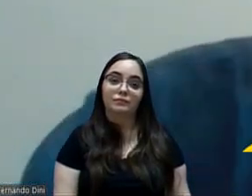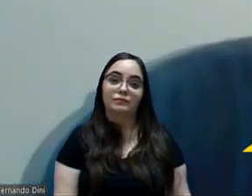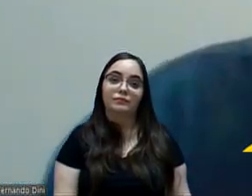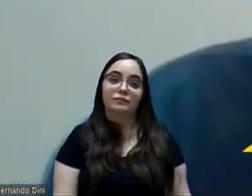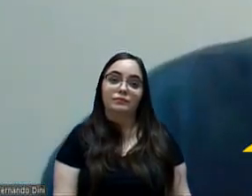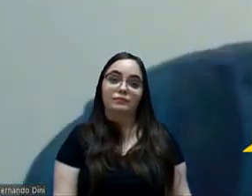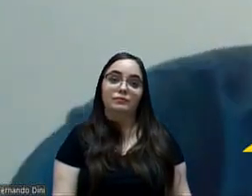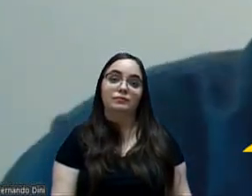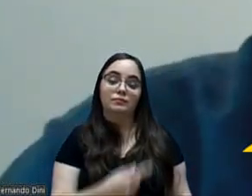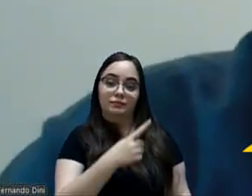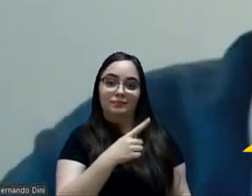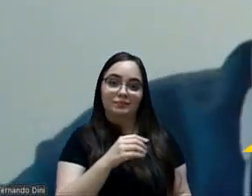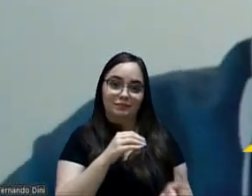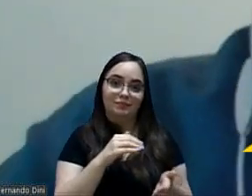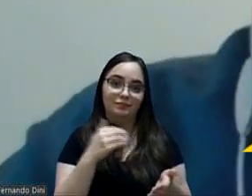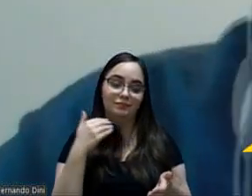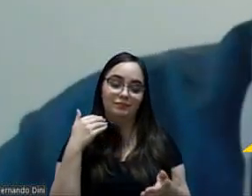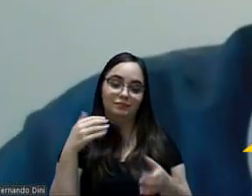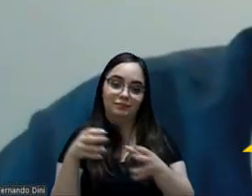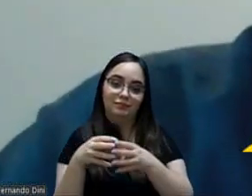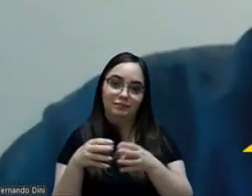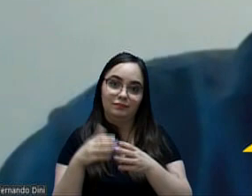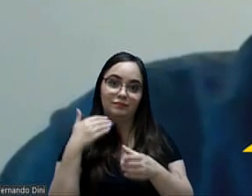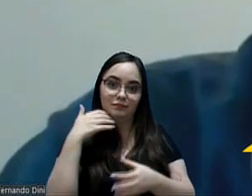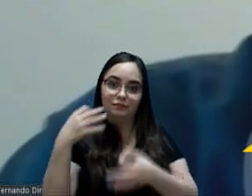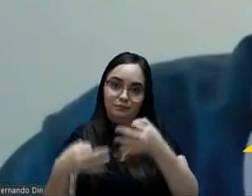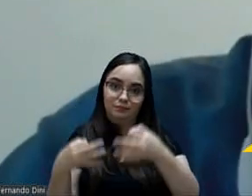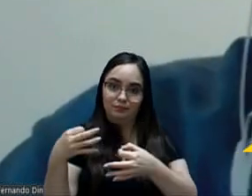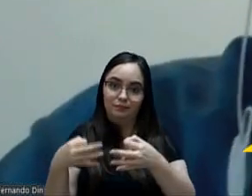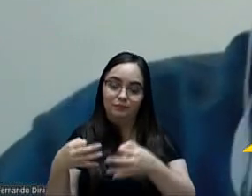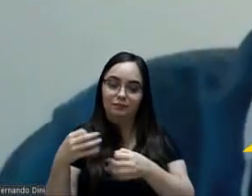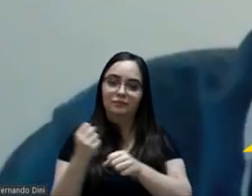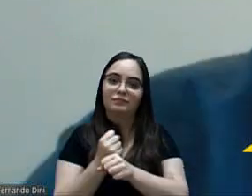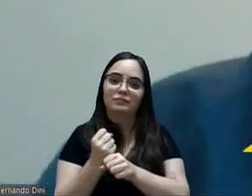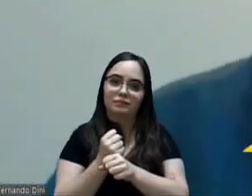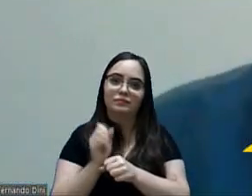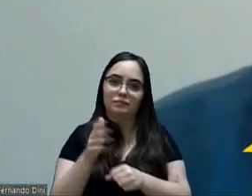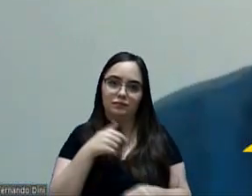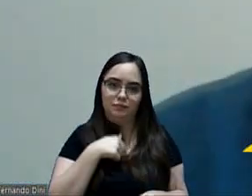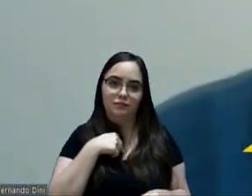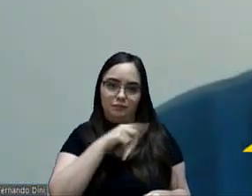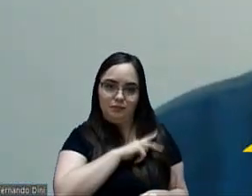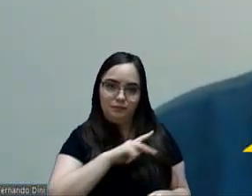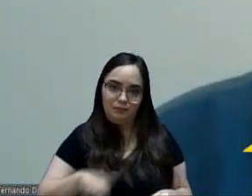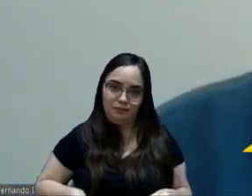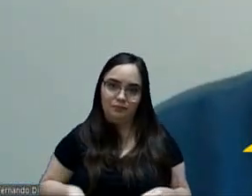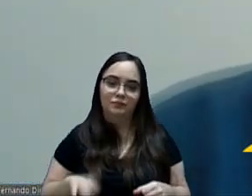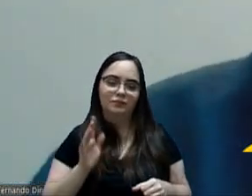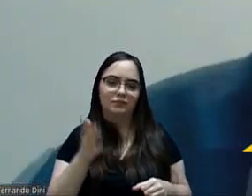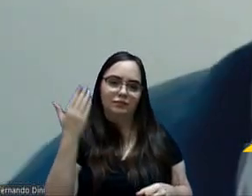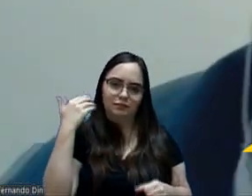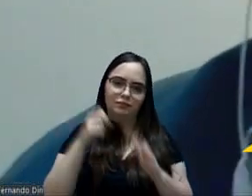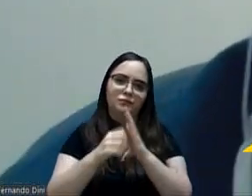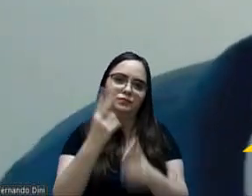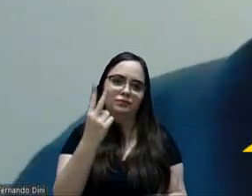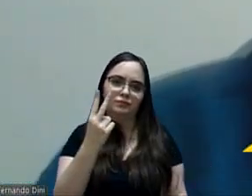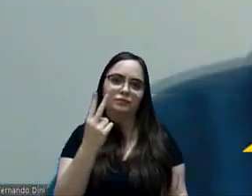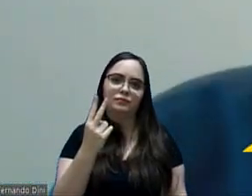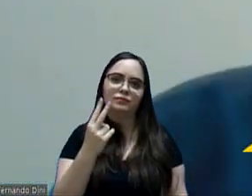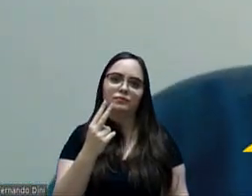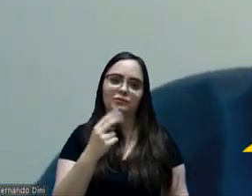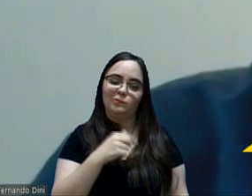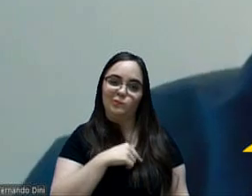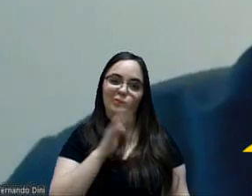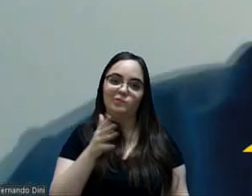Secretaria, a Comissão de Justiça, por alguns anos, eu fui presidente da Comissão de Justiça já, presidente, por duas vezes, eu